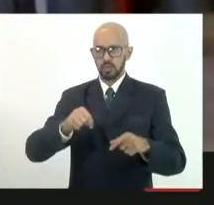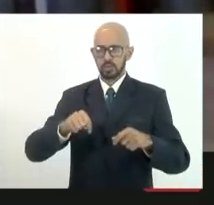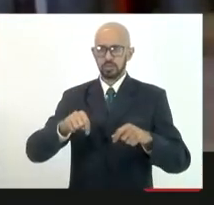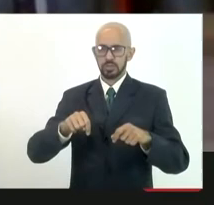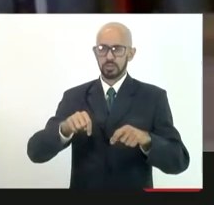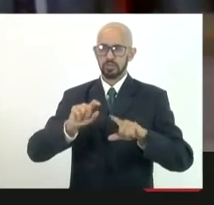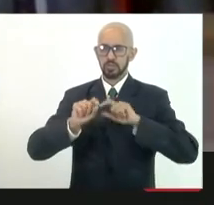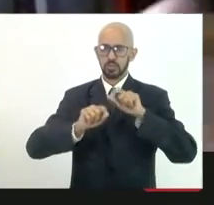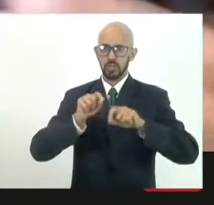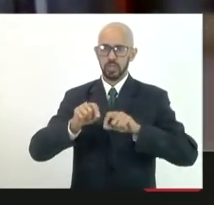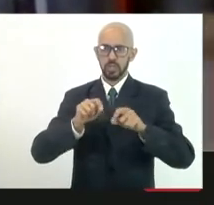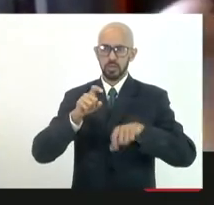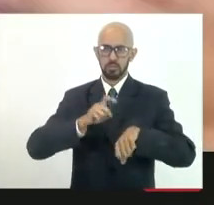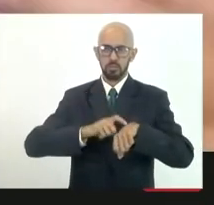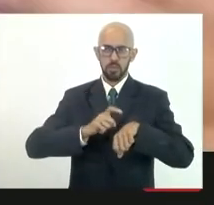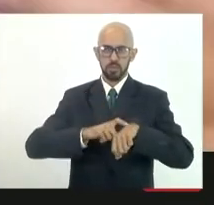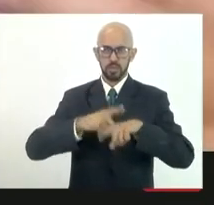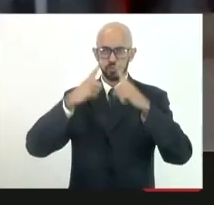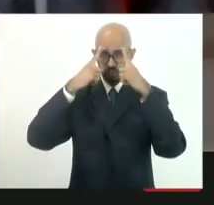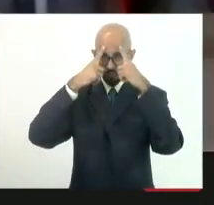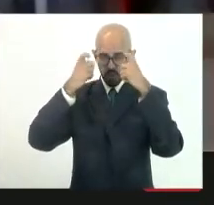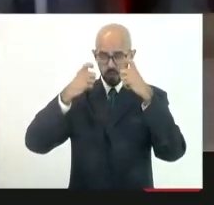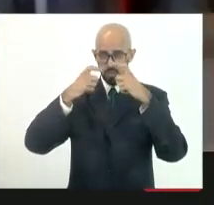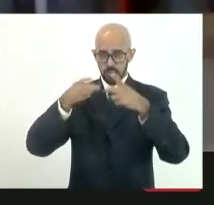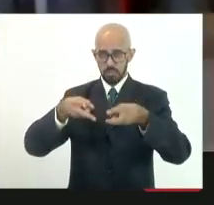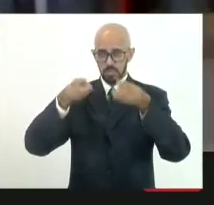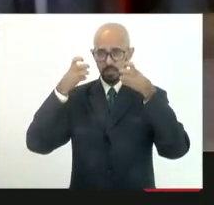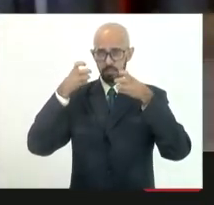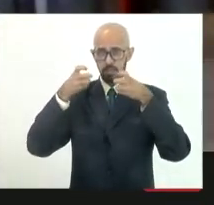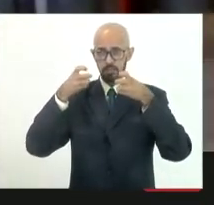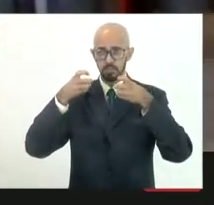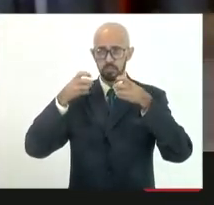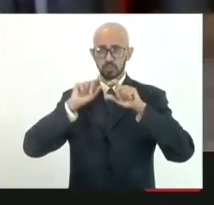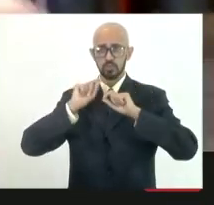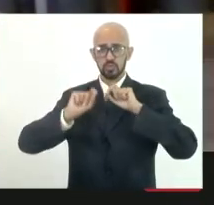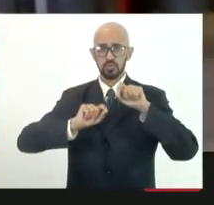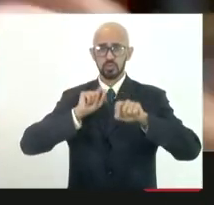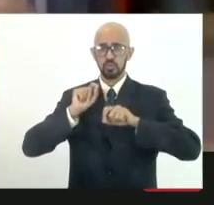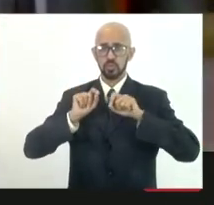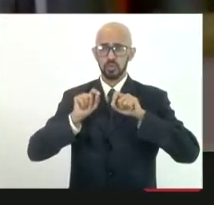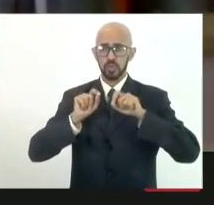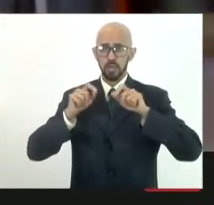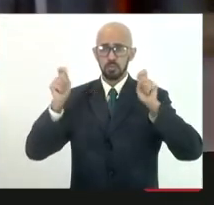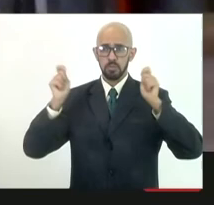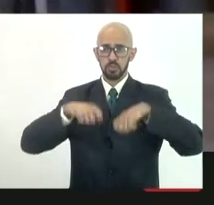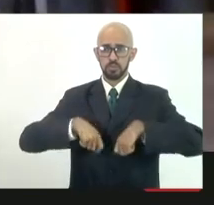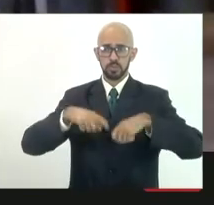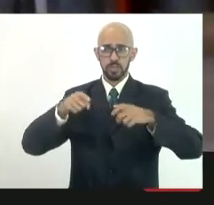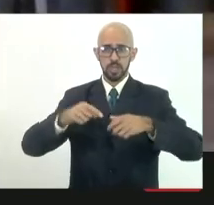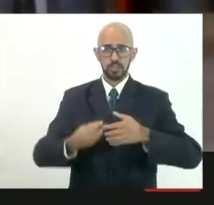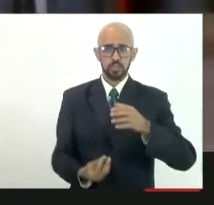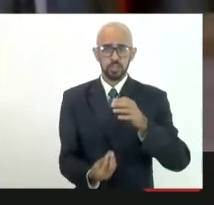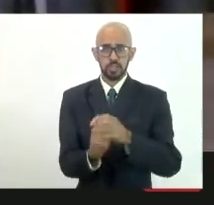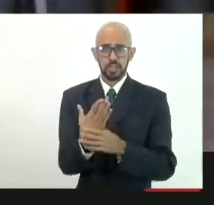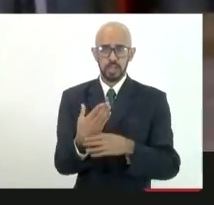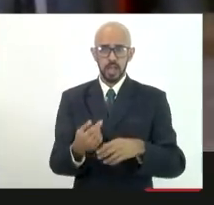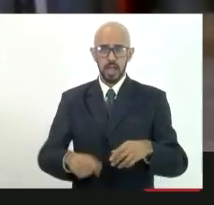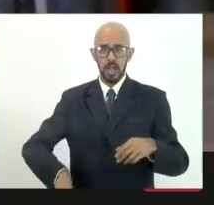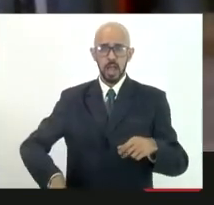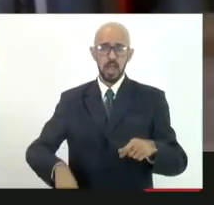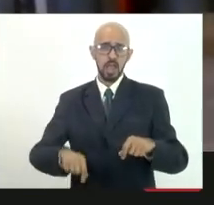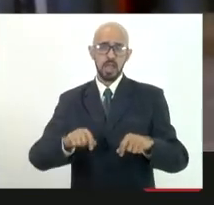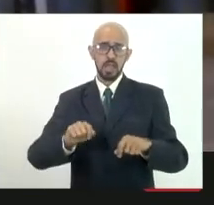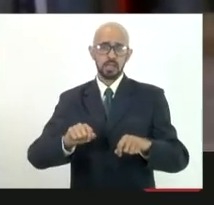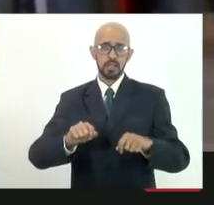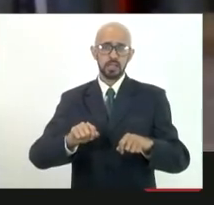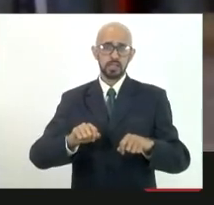de violação, identificamos a possibilidade, num termo de ajustamento de conduta, de estabelecer essas obrigações positivas. E acho